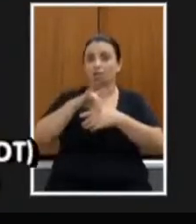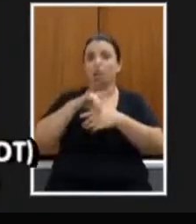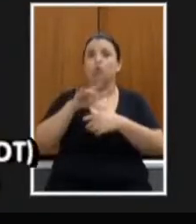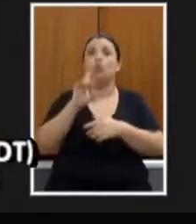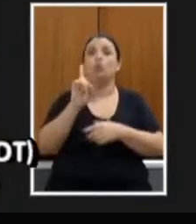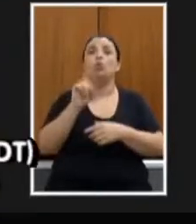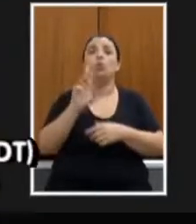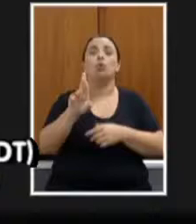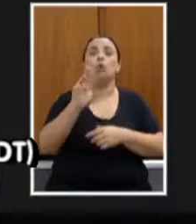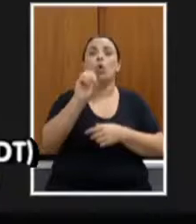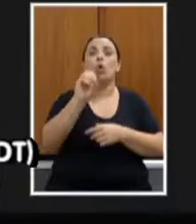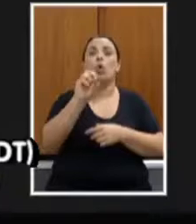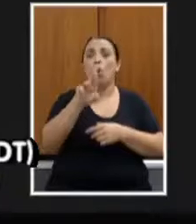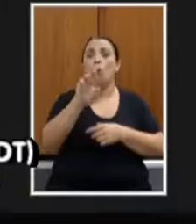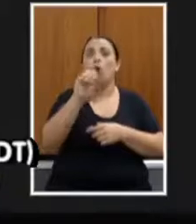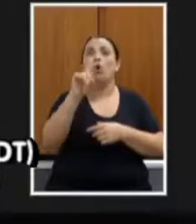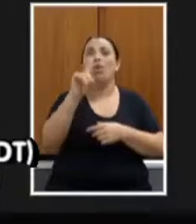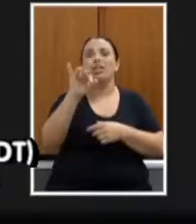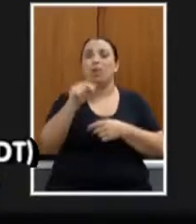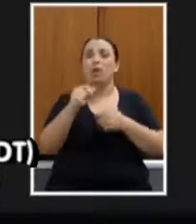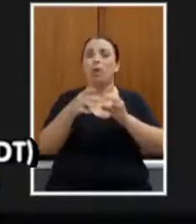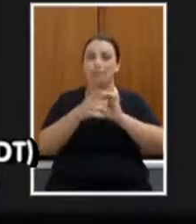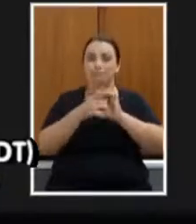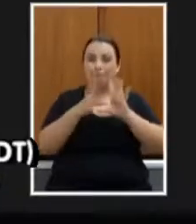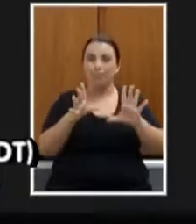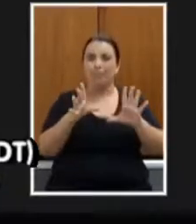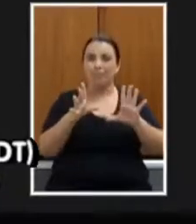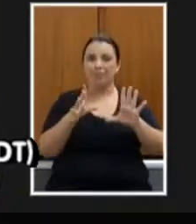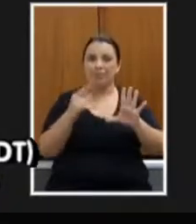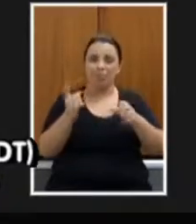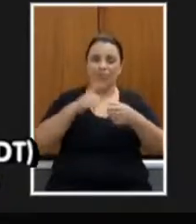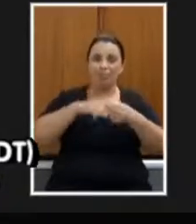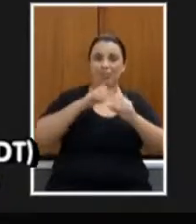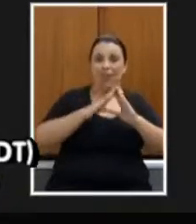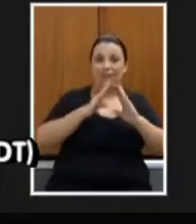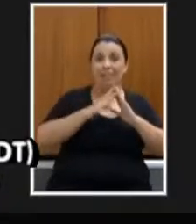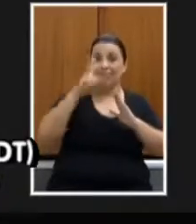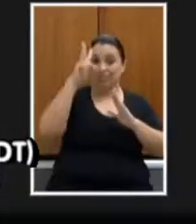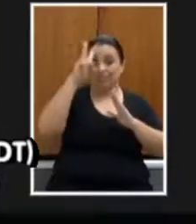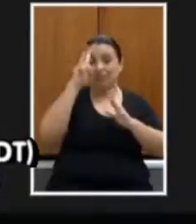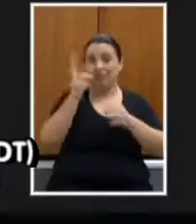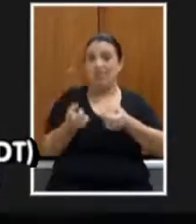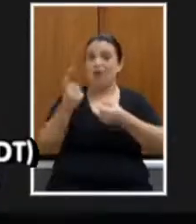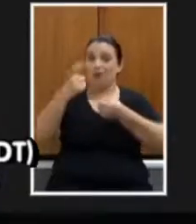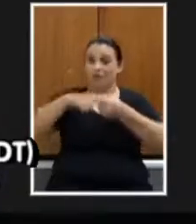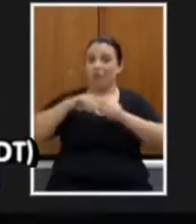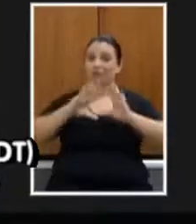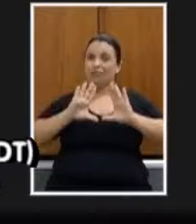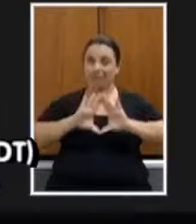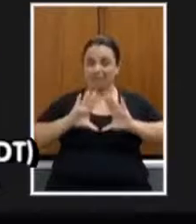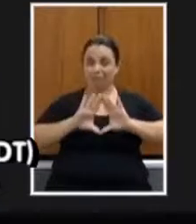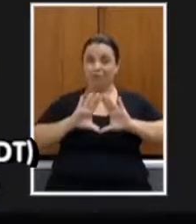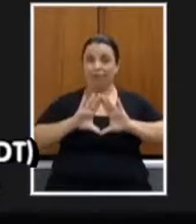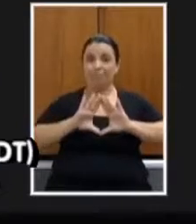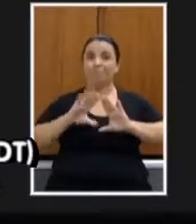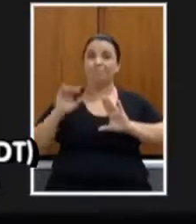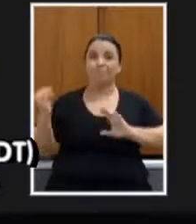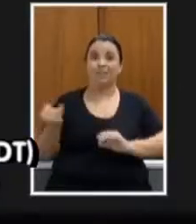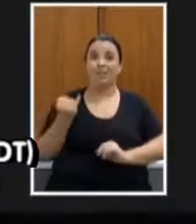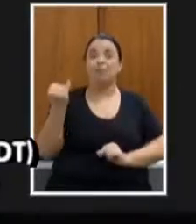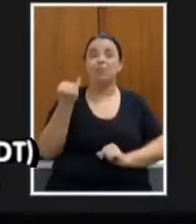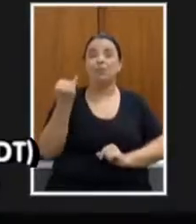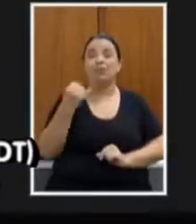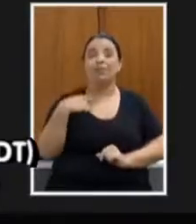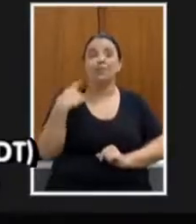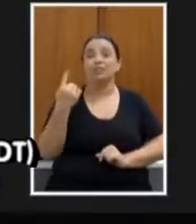nos liberou e na próxima segunda a gente vai poder estar de volta aí. Lembrando que é importante agora a